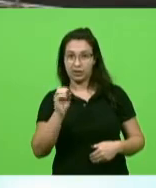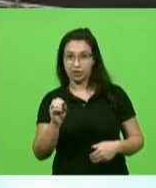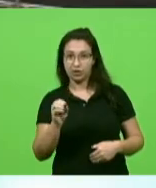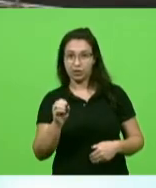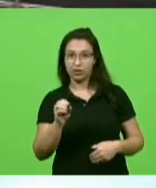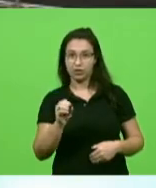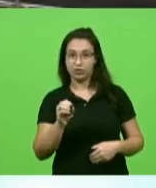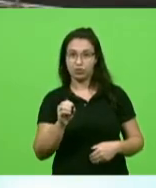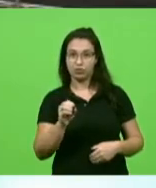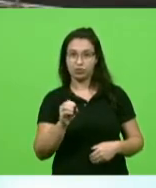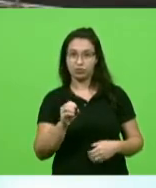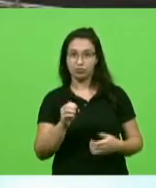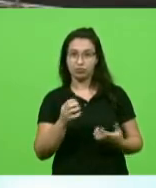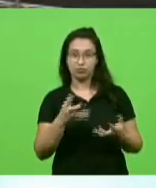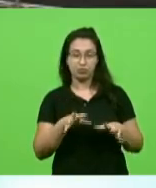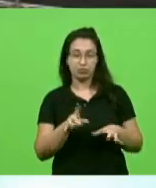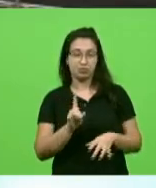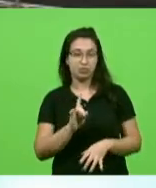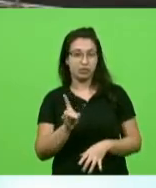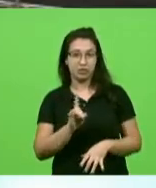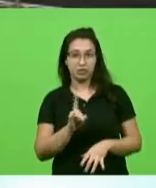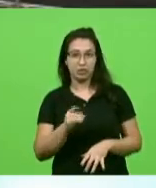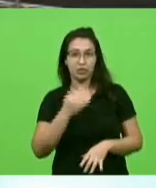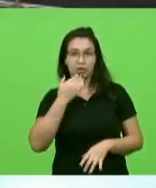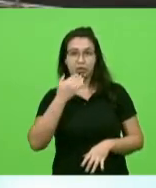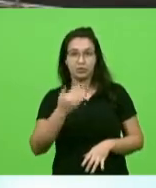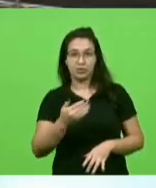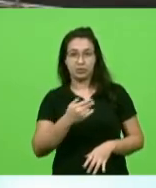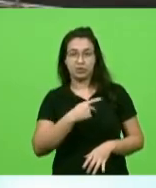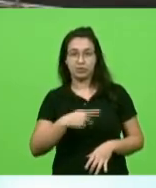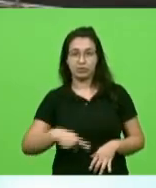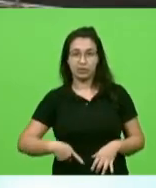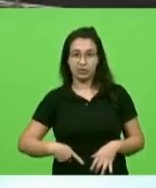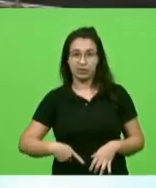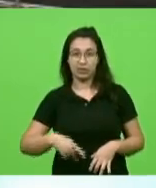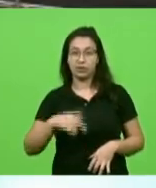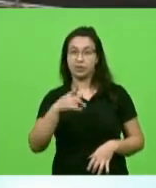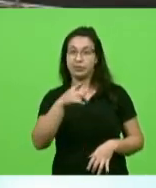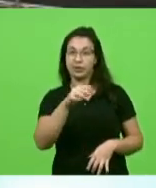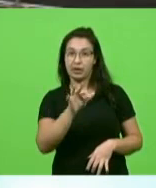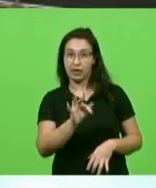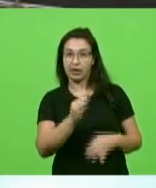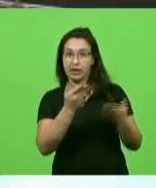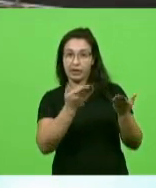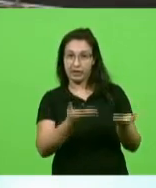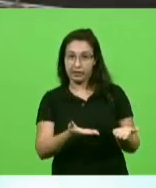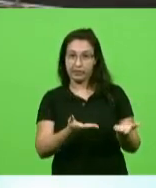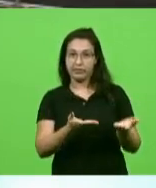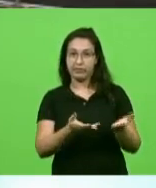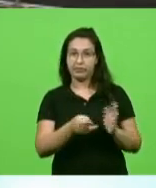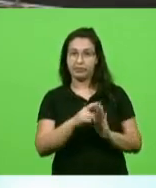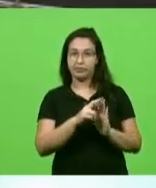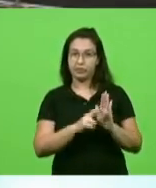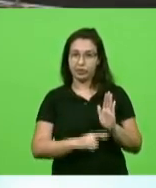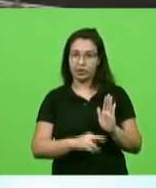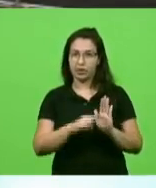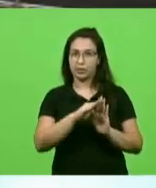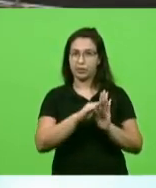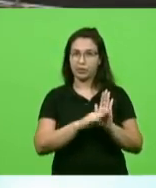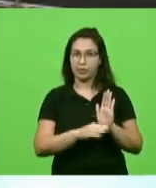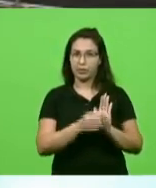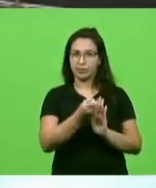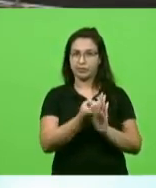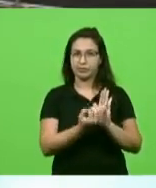à solicitação e do presidente a polícia federal em relatório